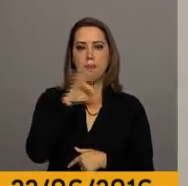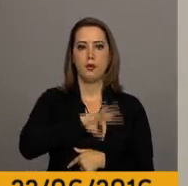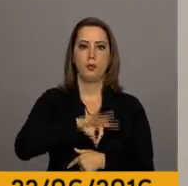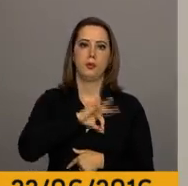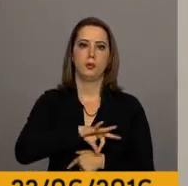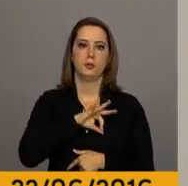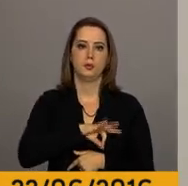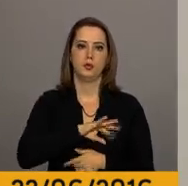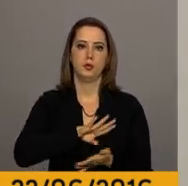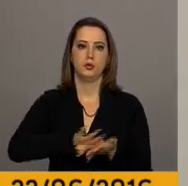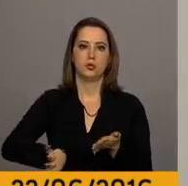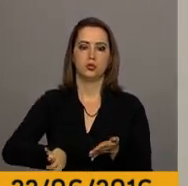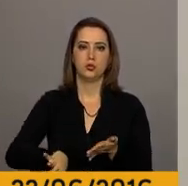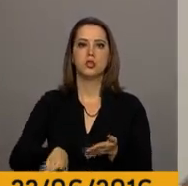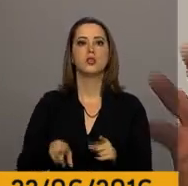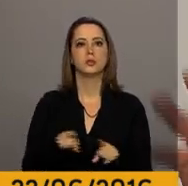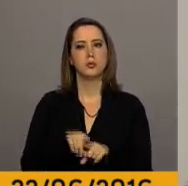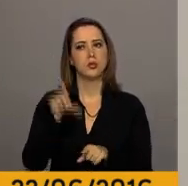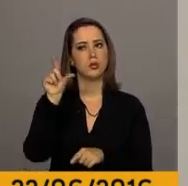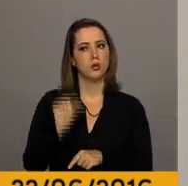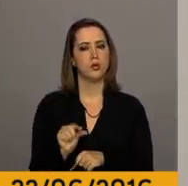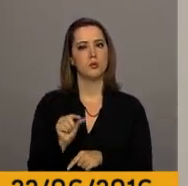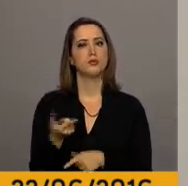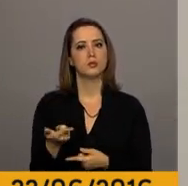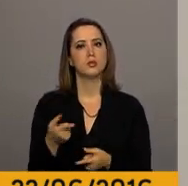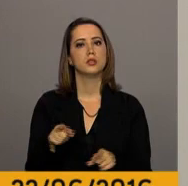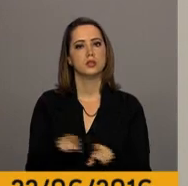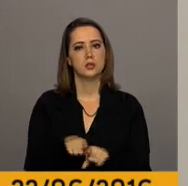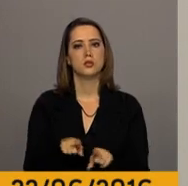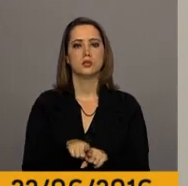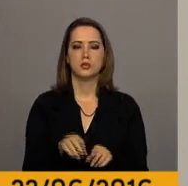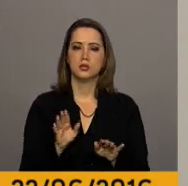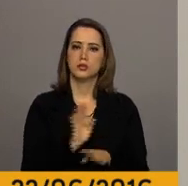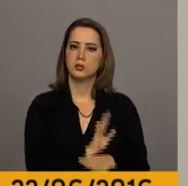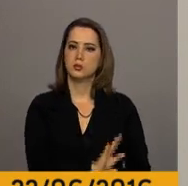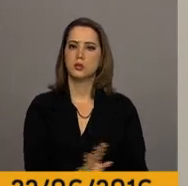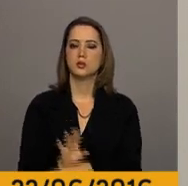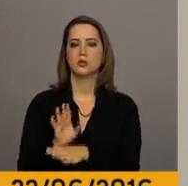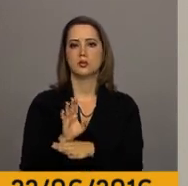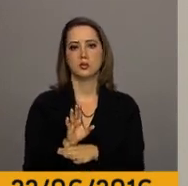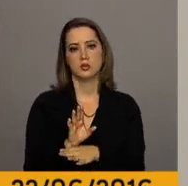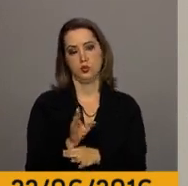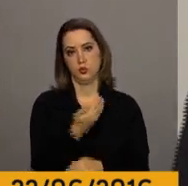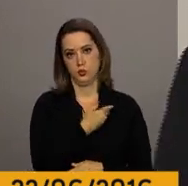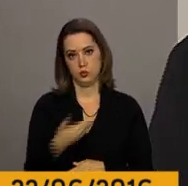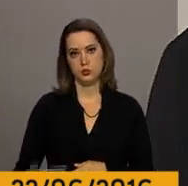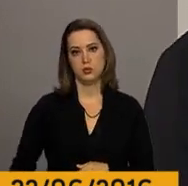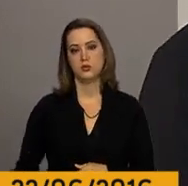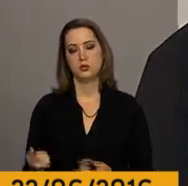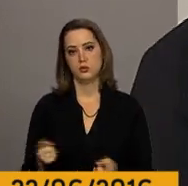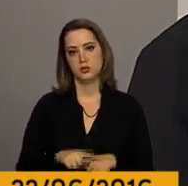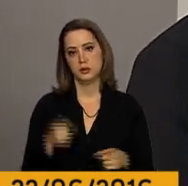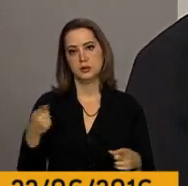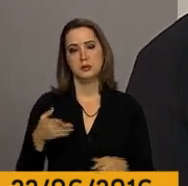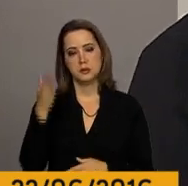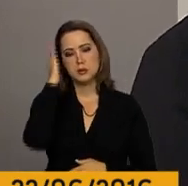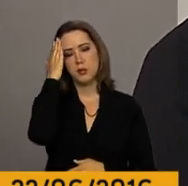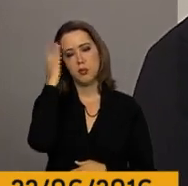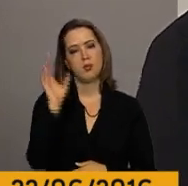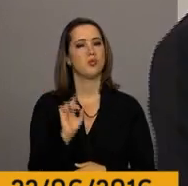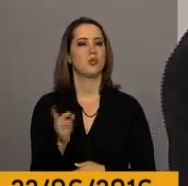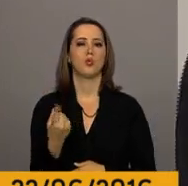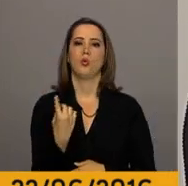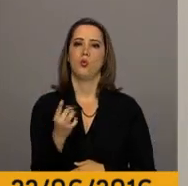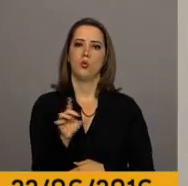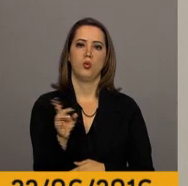gratificadas ou seja nós estamos fazendo a nossa parte no governo mas temos convicção absoluta de que não pasta